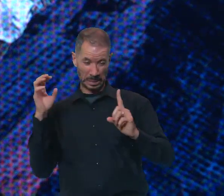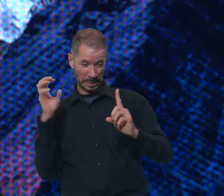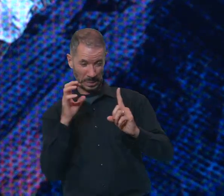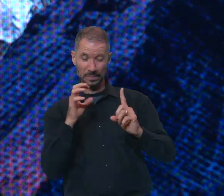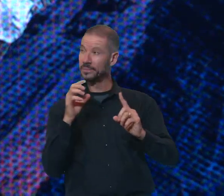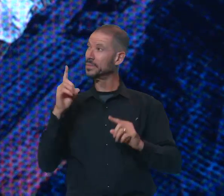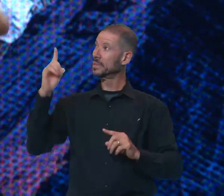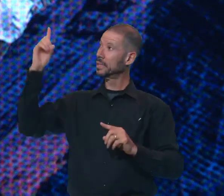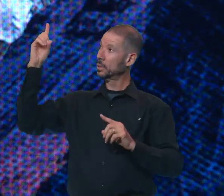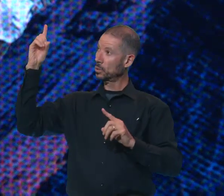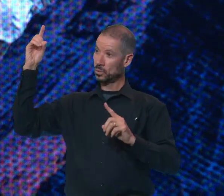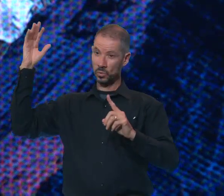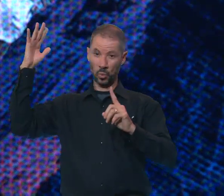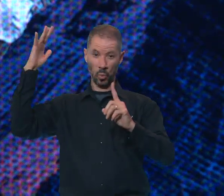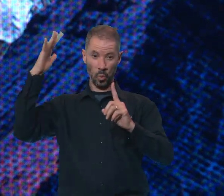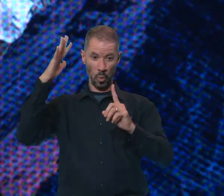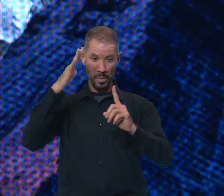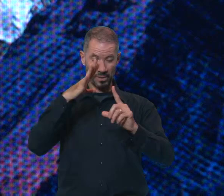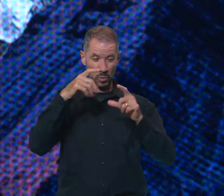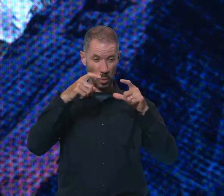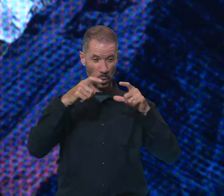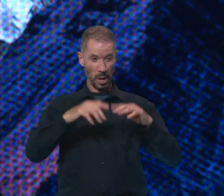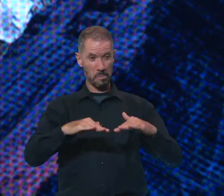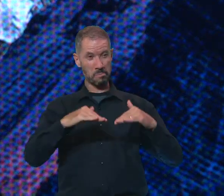Deus os exaltou em lugares grandes.